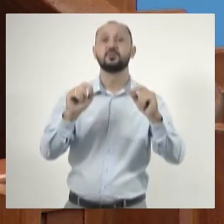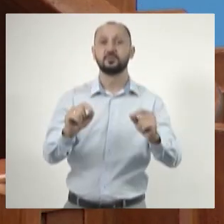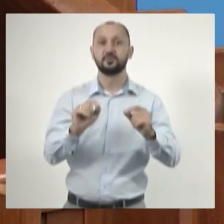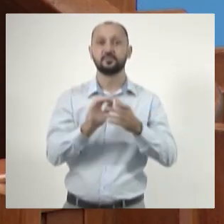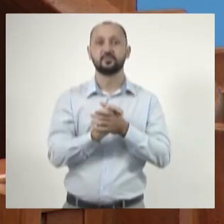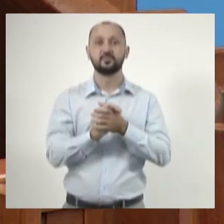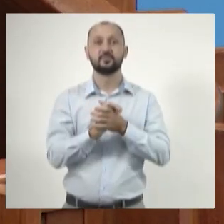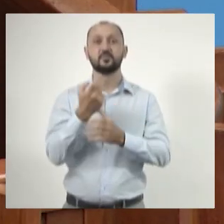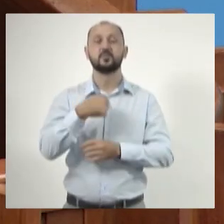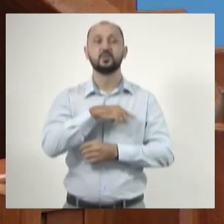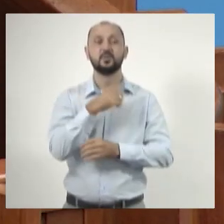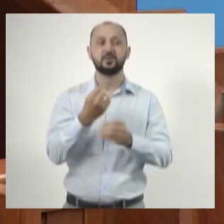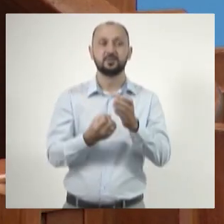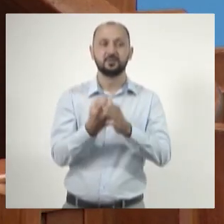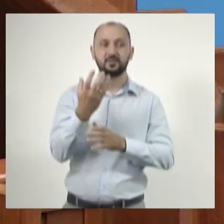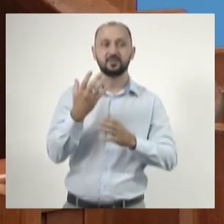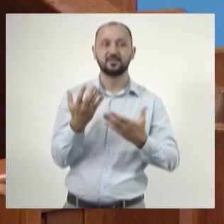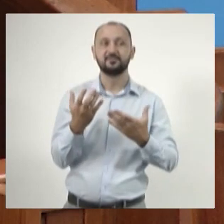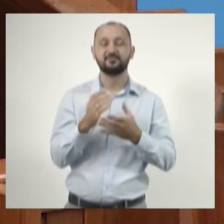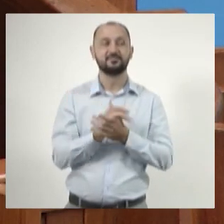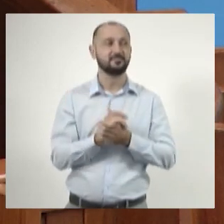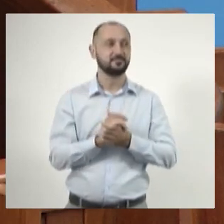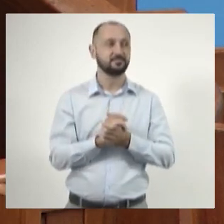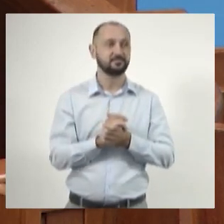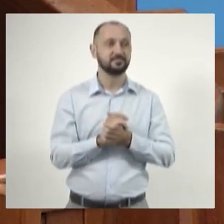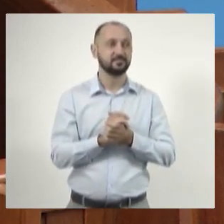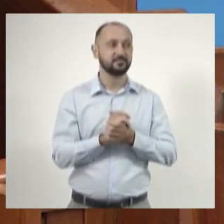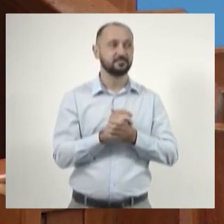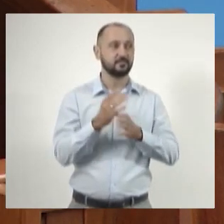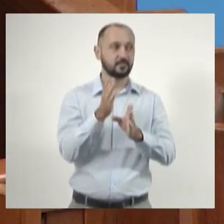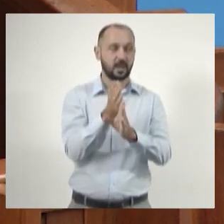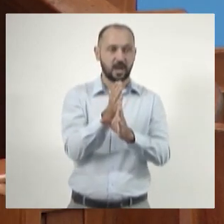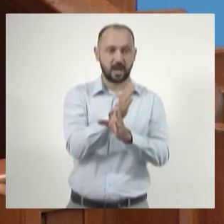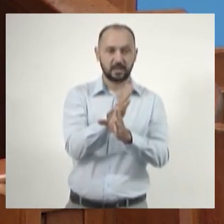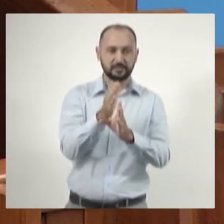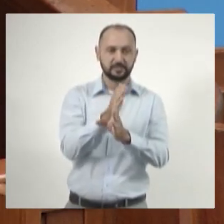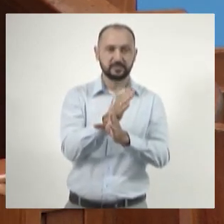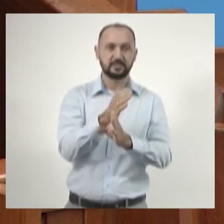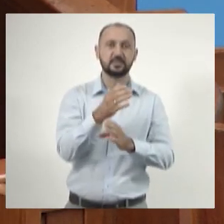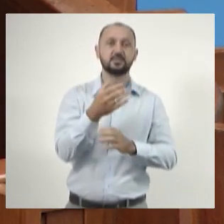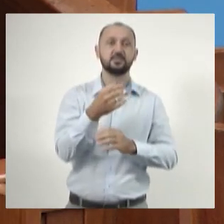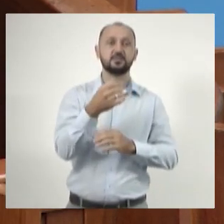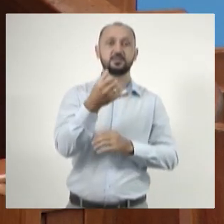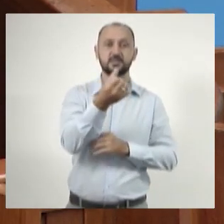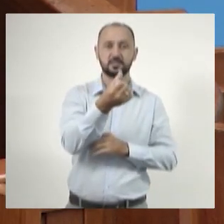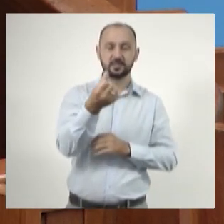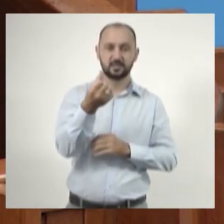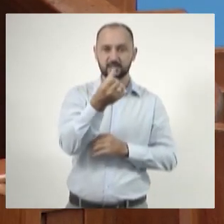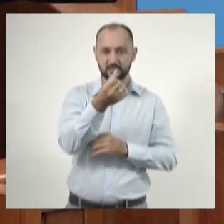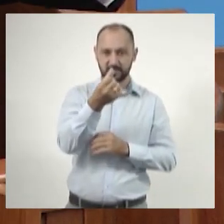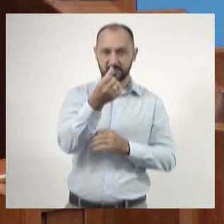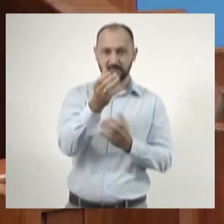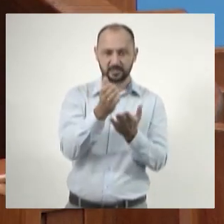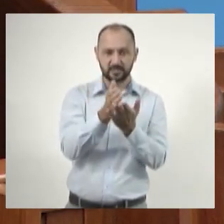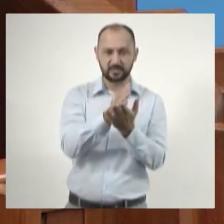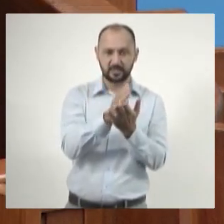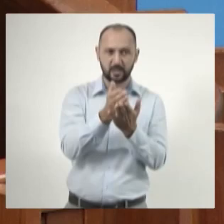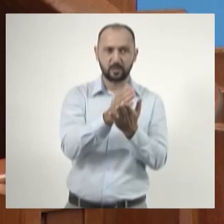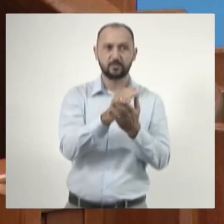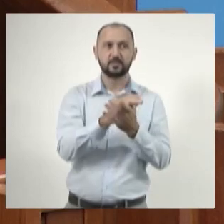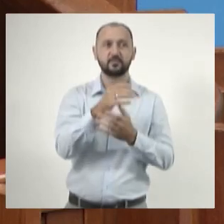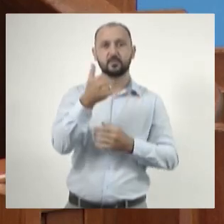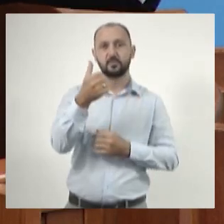nós criamos uma faixa de fronteira de 66 quilômetros, que isso durou